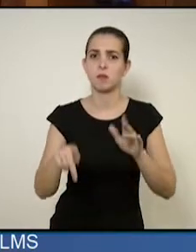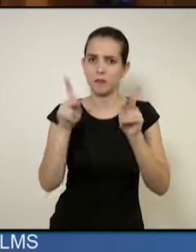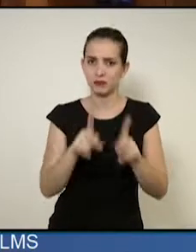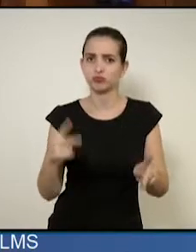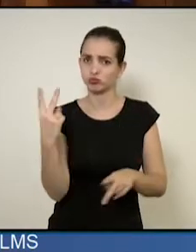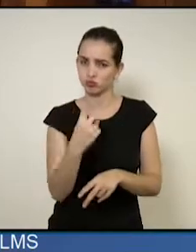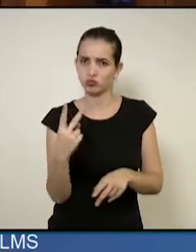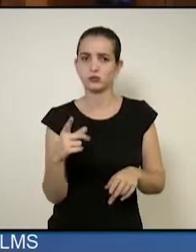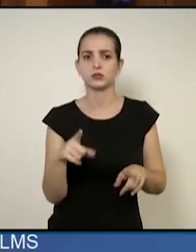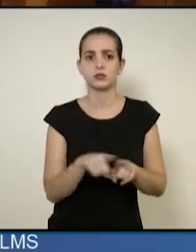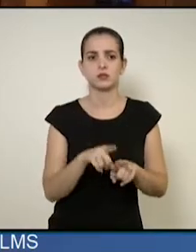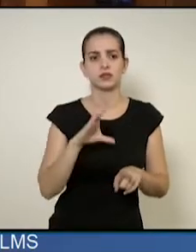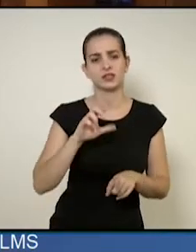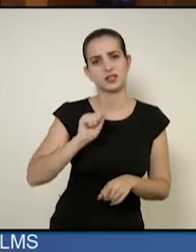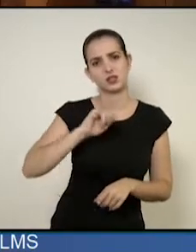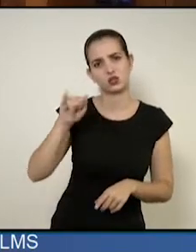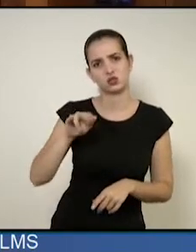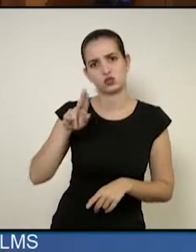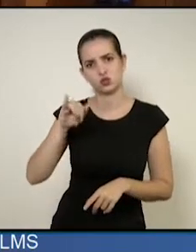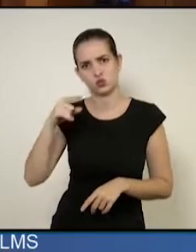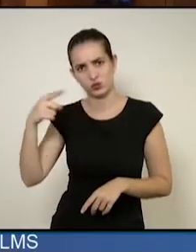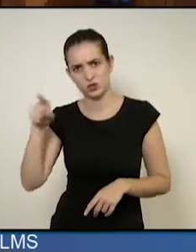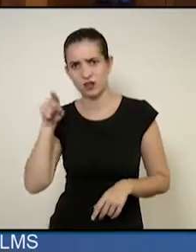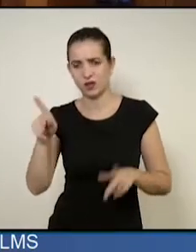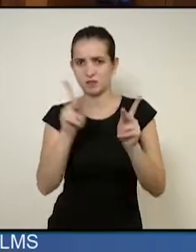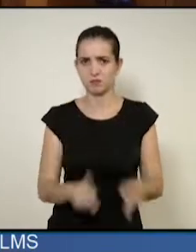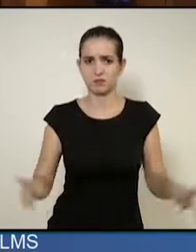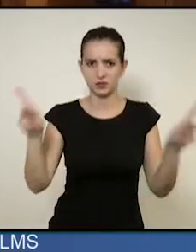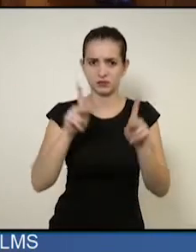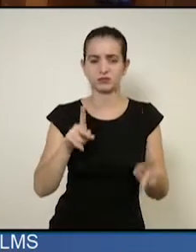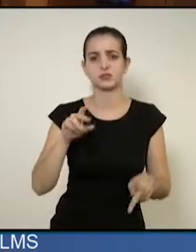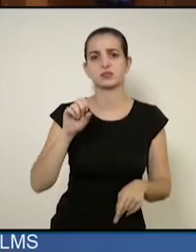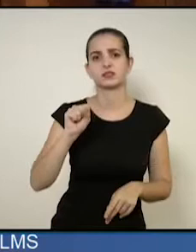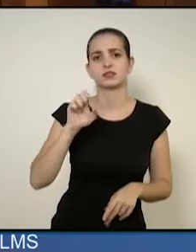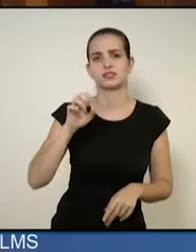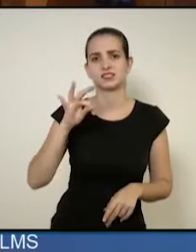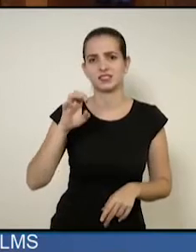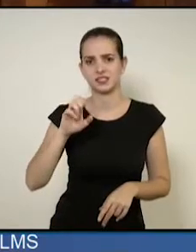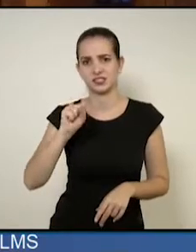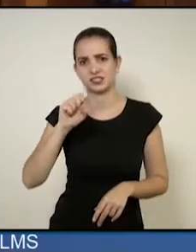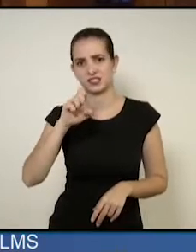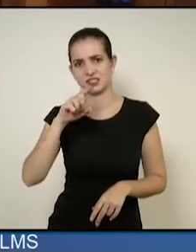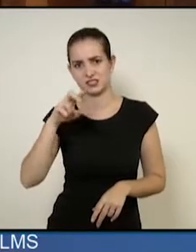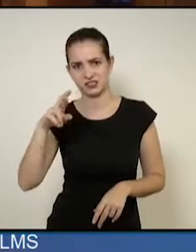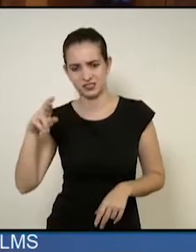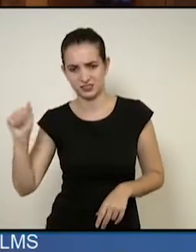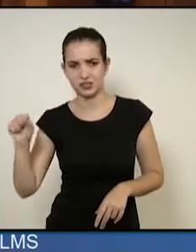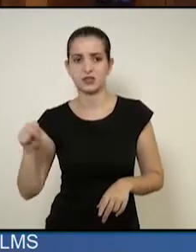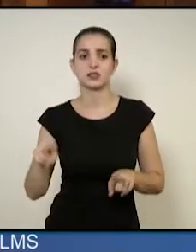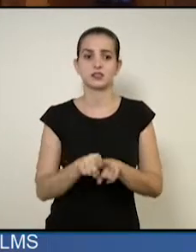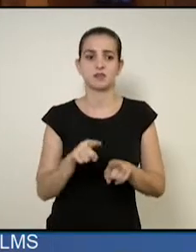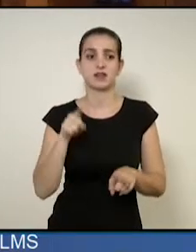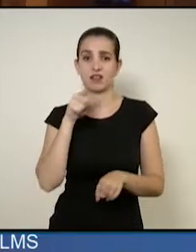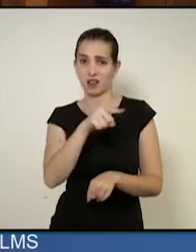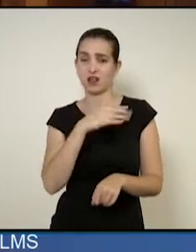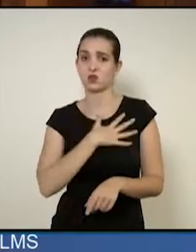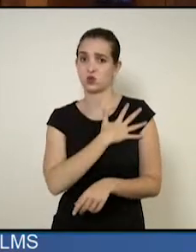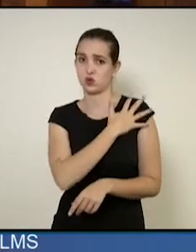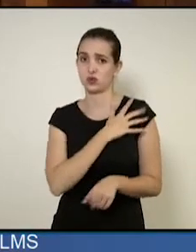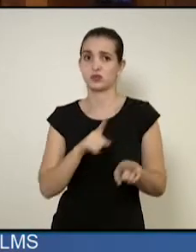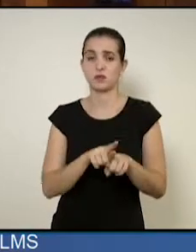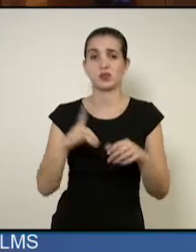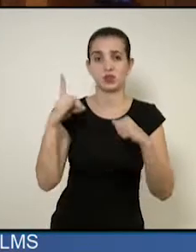Pirajuí em Paranhos, Sete Cerros em Paranhos, Taquaperi em Coronel Sapucaia, Iguaperi em